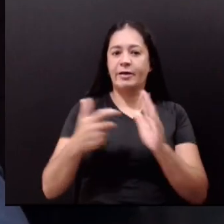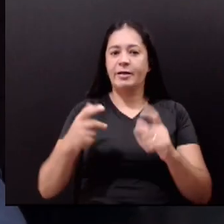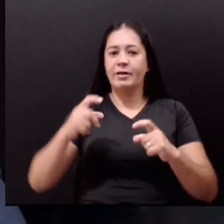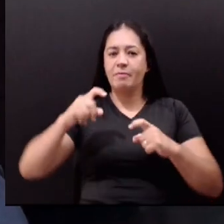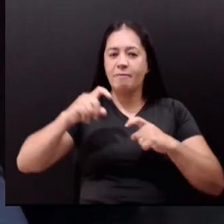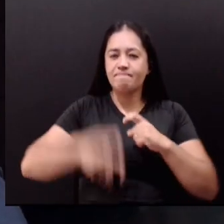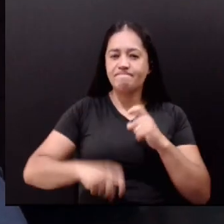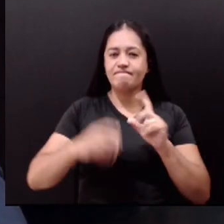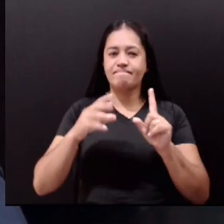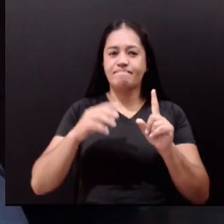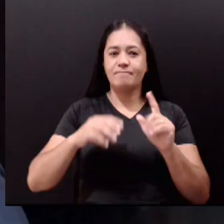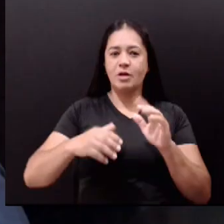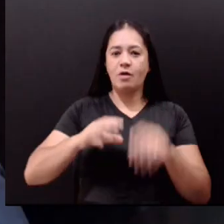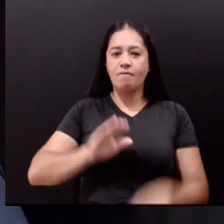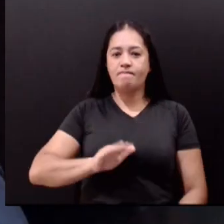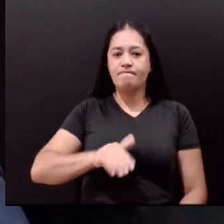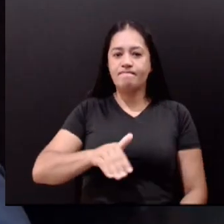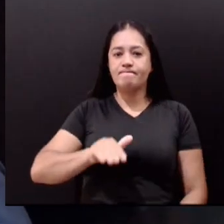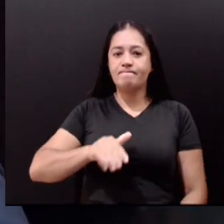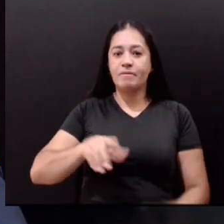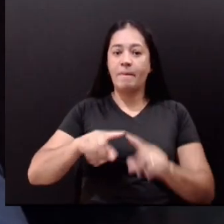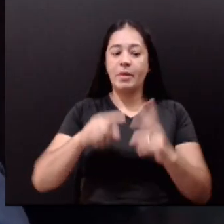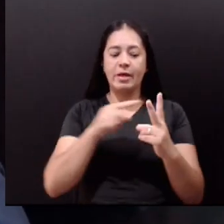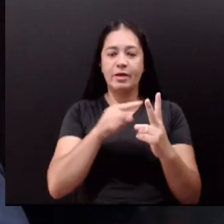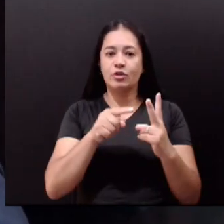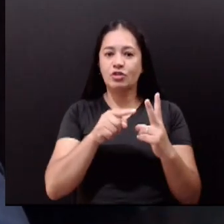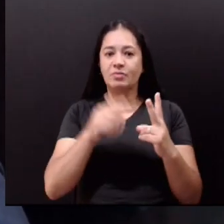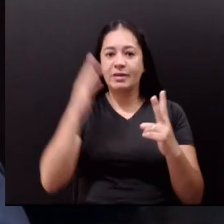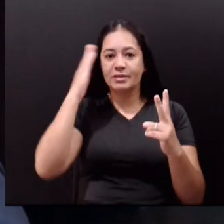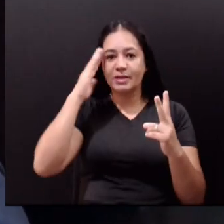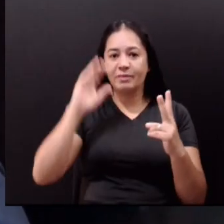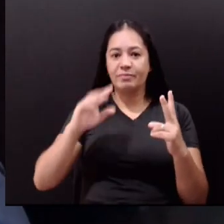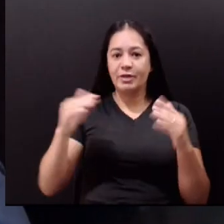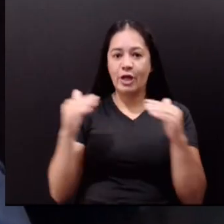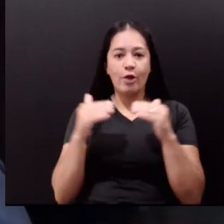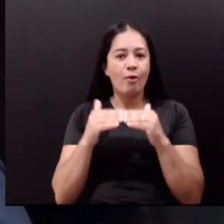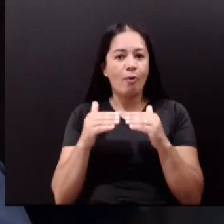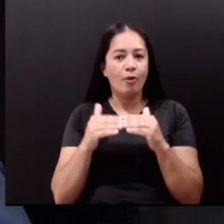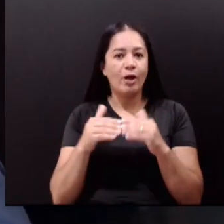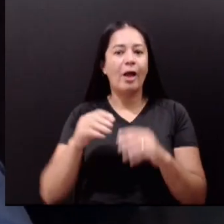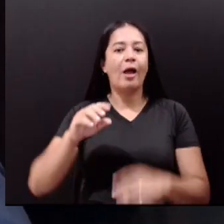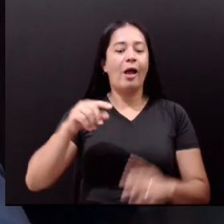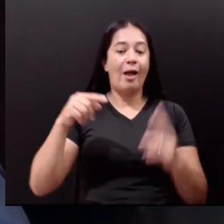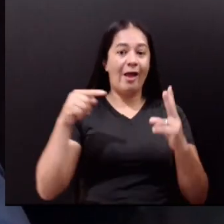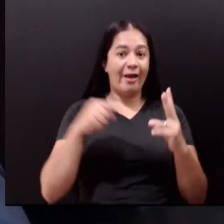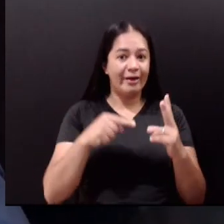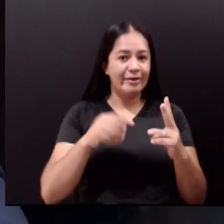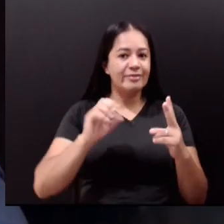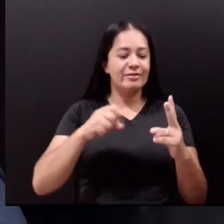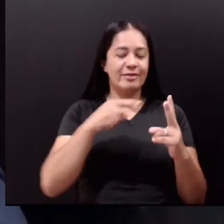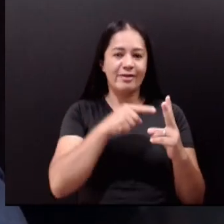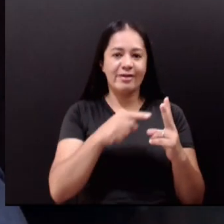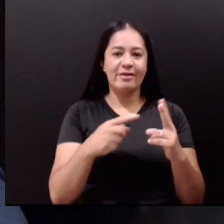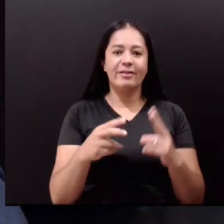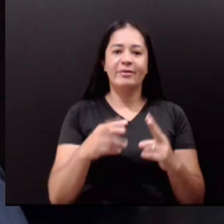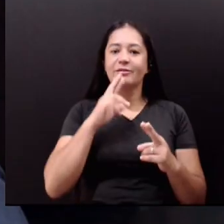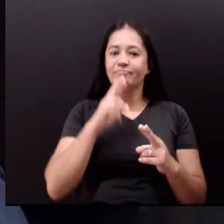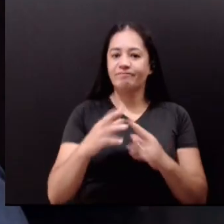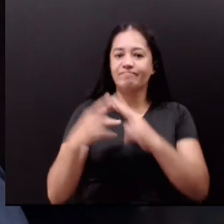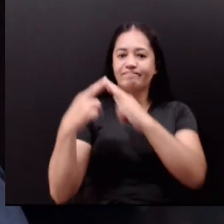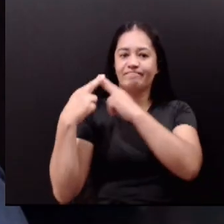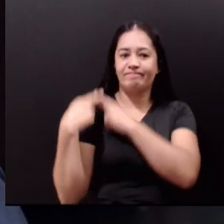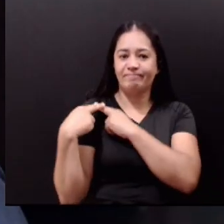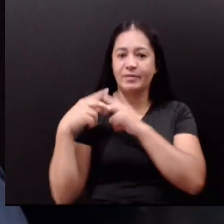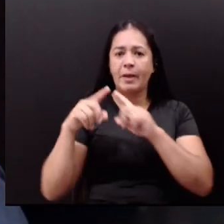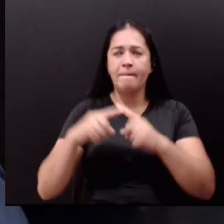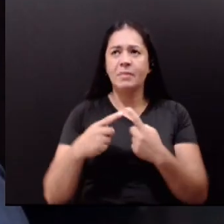pais conheciam e eram coniventes com isso. Nesses casos, sim, os pais vão responder. Mas e aqueles casos onde não são crimes?